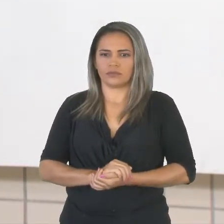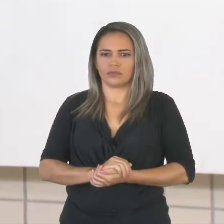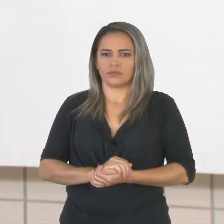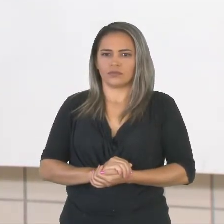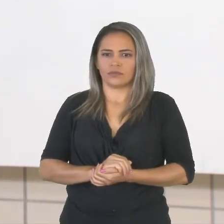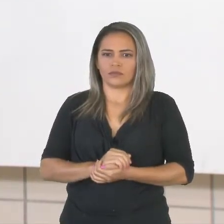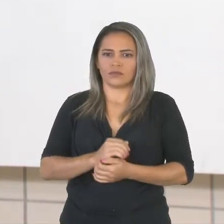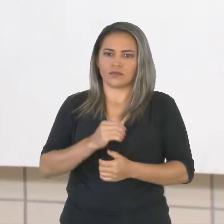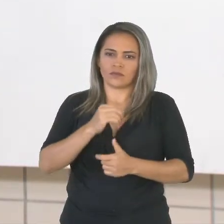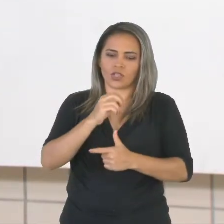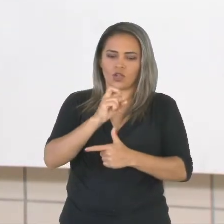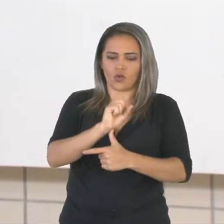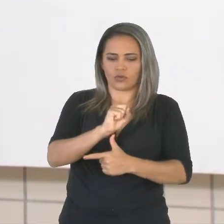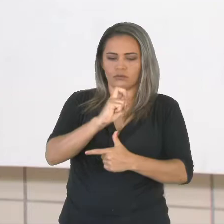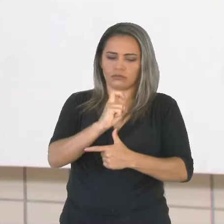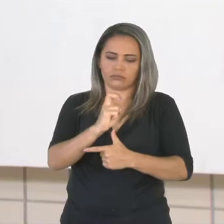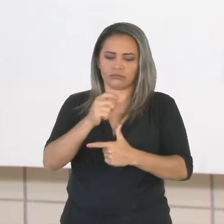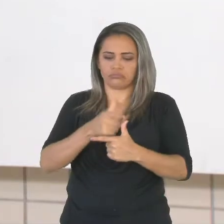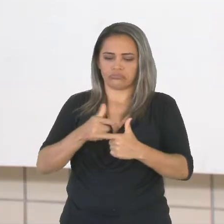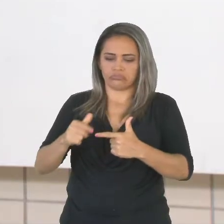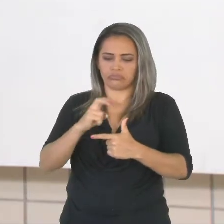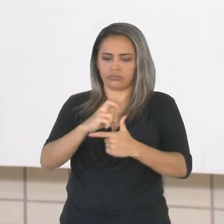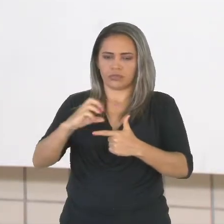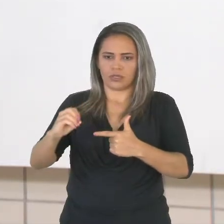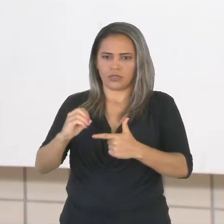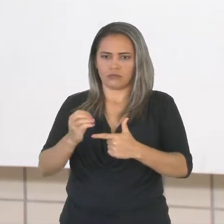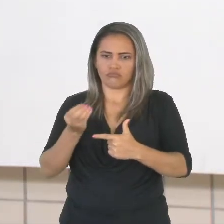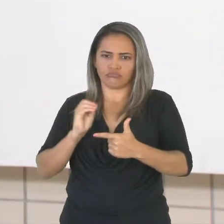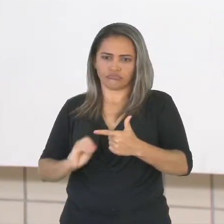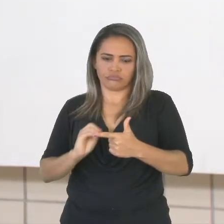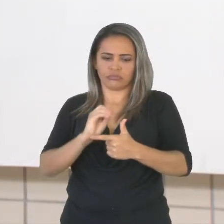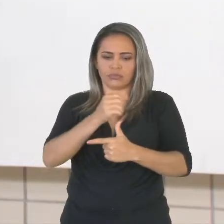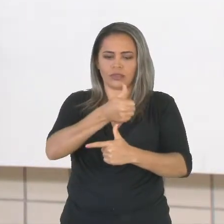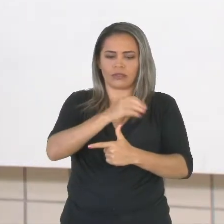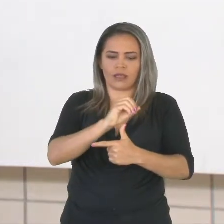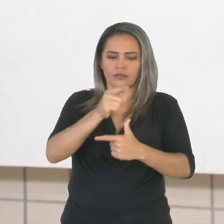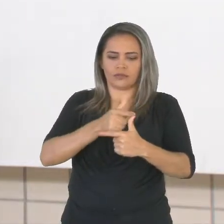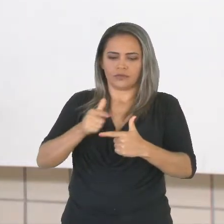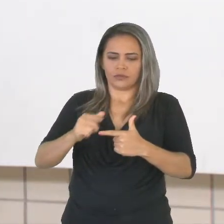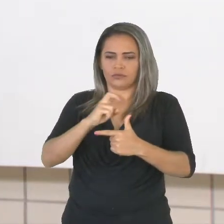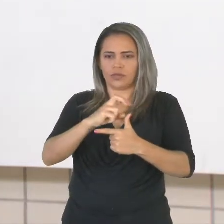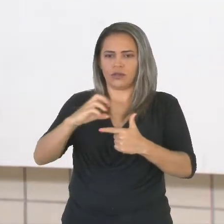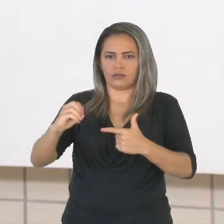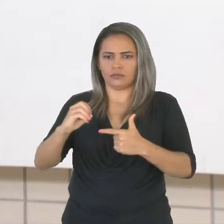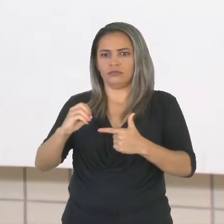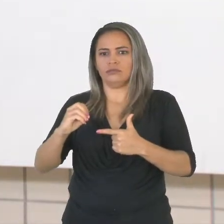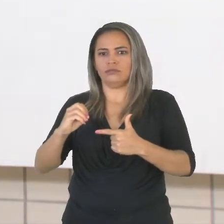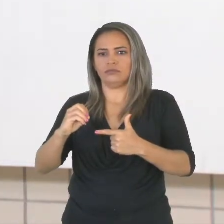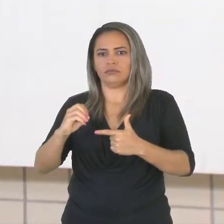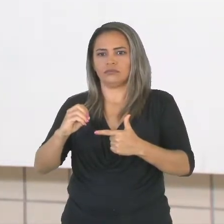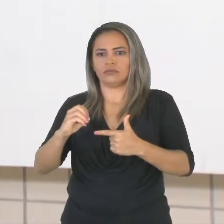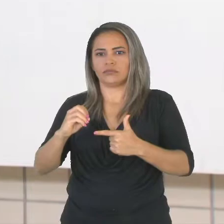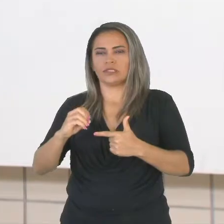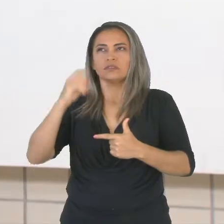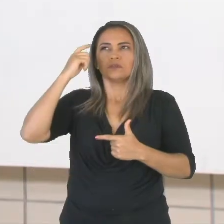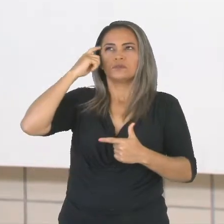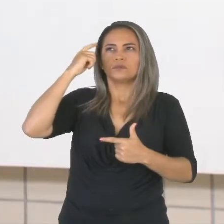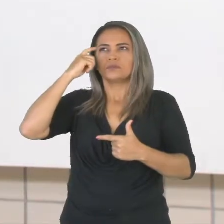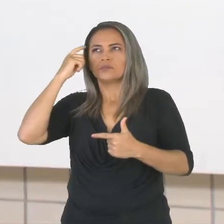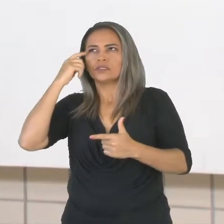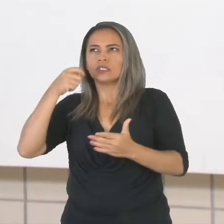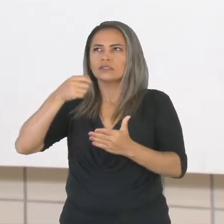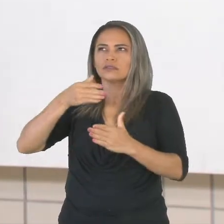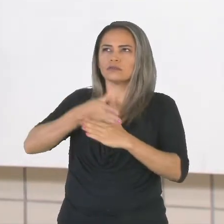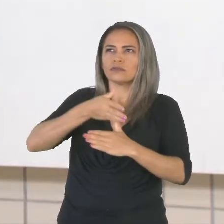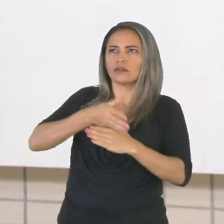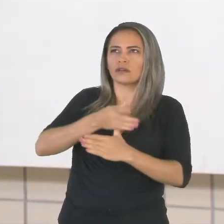(85 sobre 500) e eu sigo aplicando o pensamento de forma análoga, tudo bem? Bom, se eu quiser pensar numa frequência